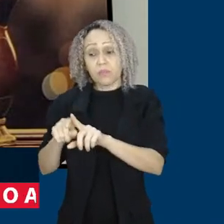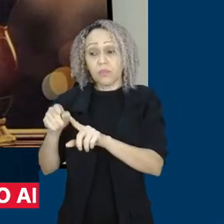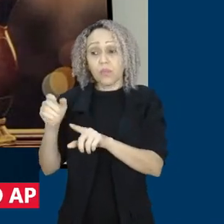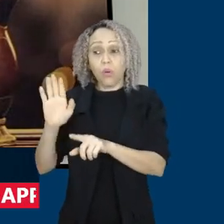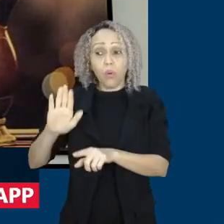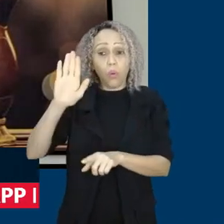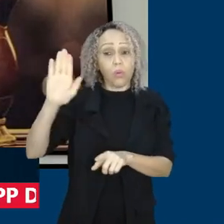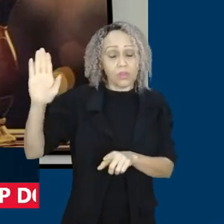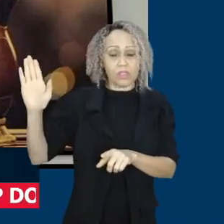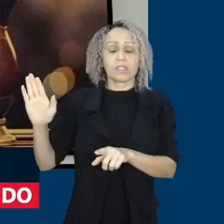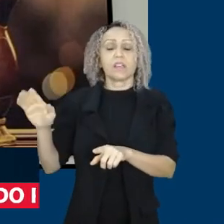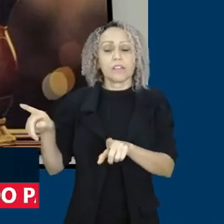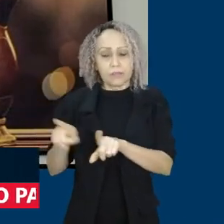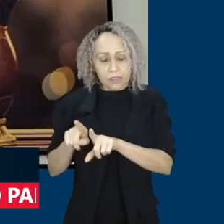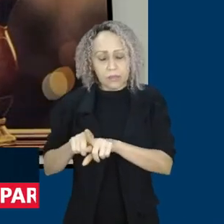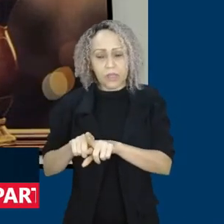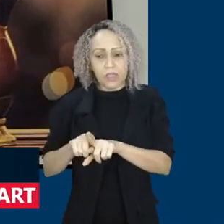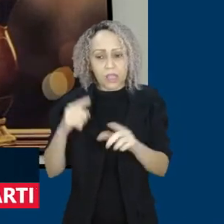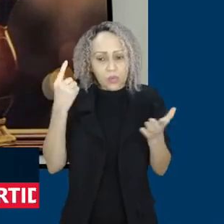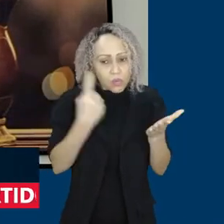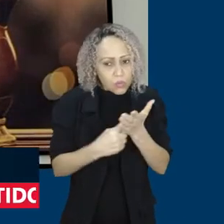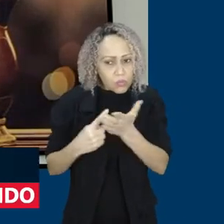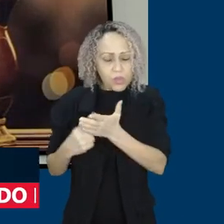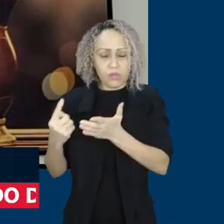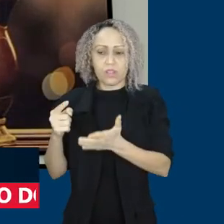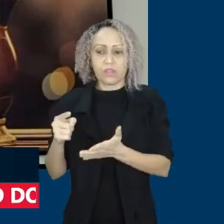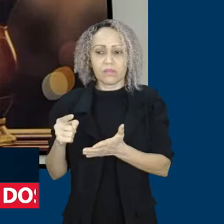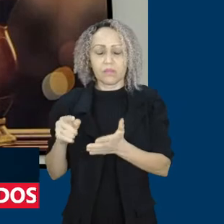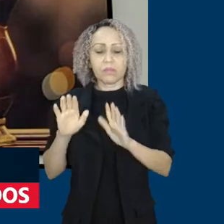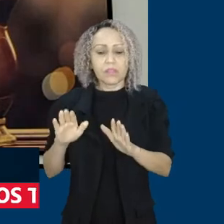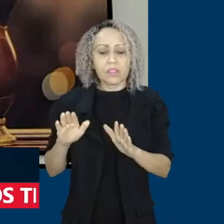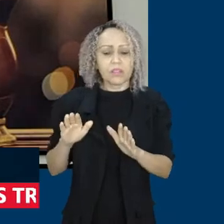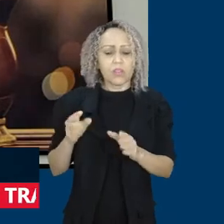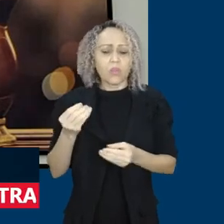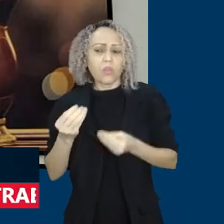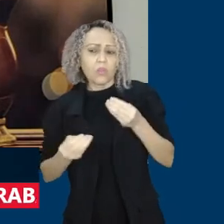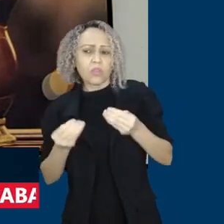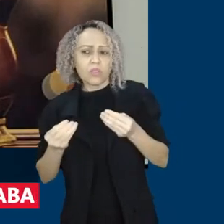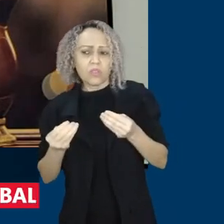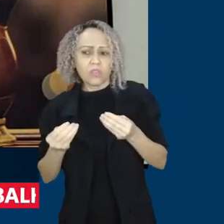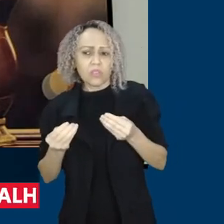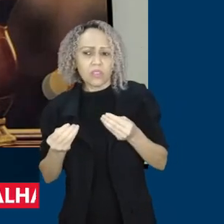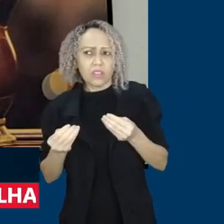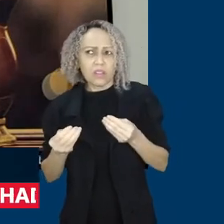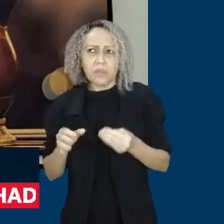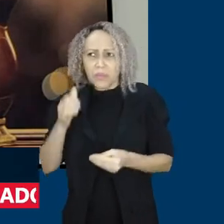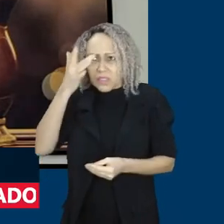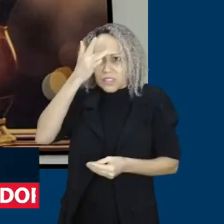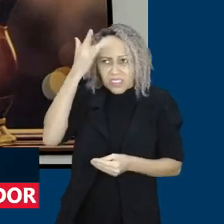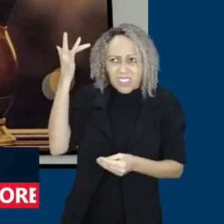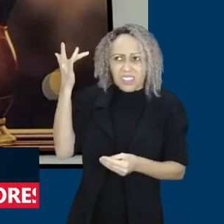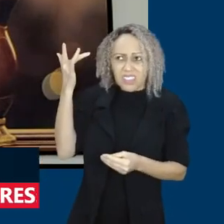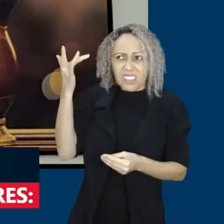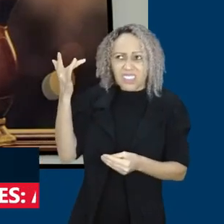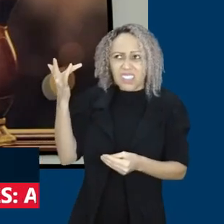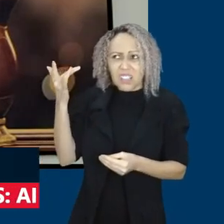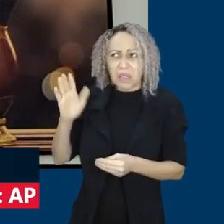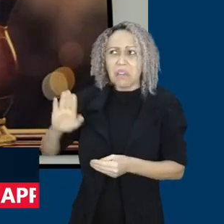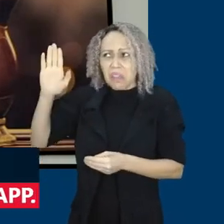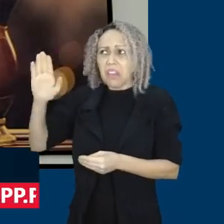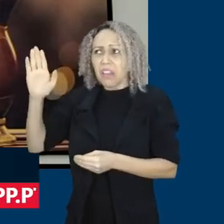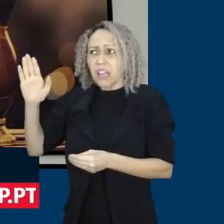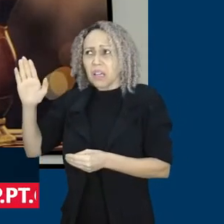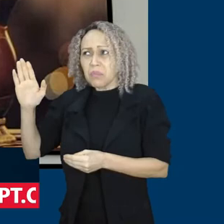presidencial ora quem numa disputa presencial iria dizer que é contra os r$ 600 todos